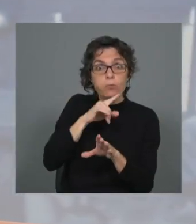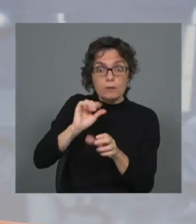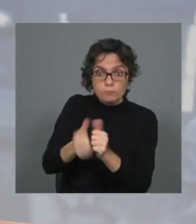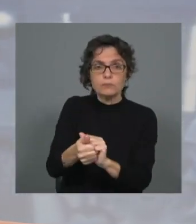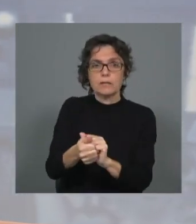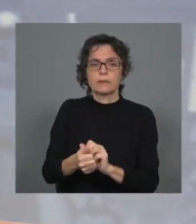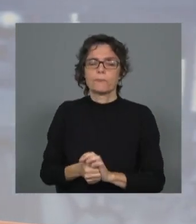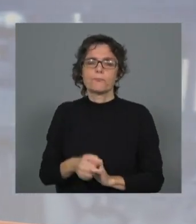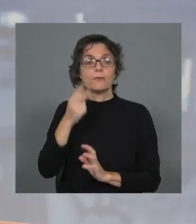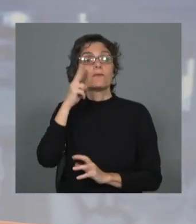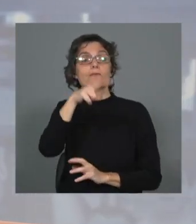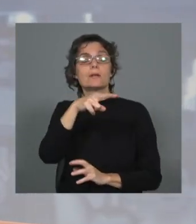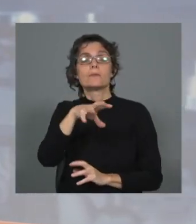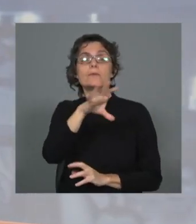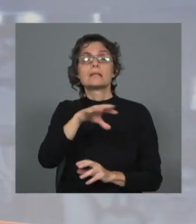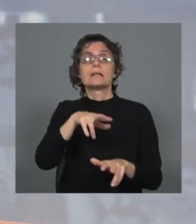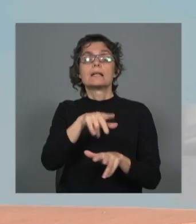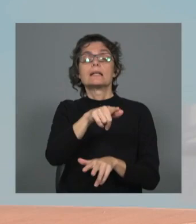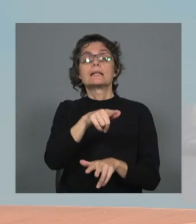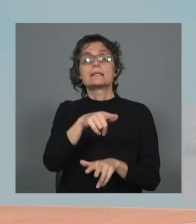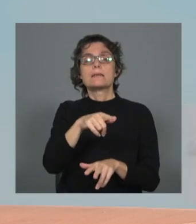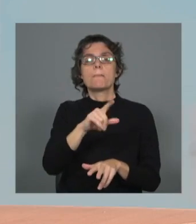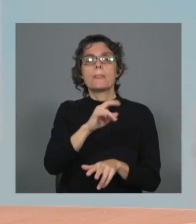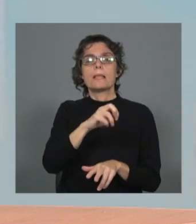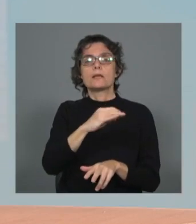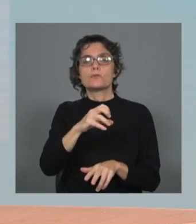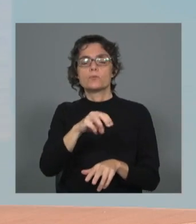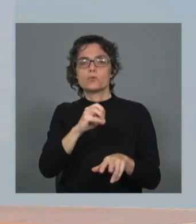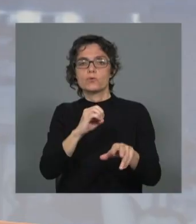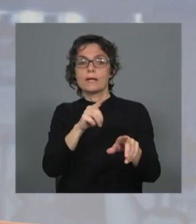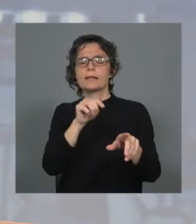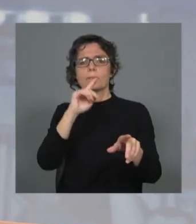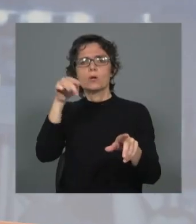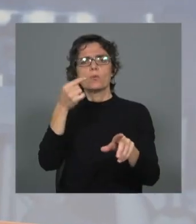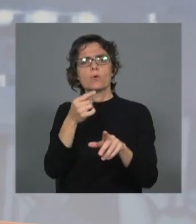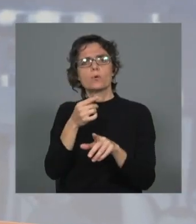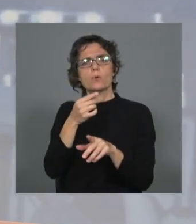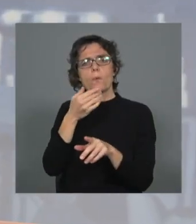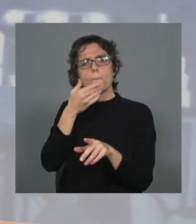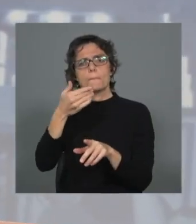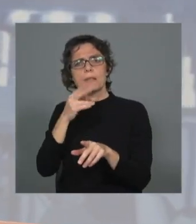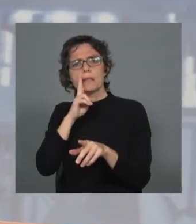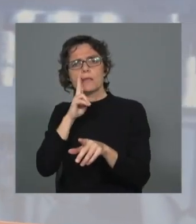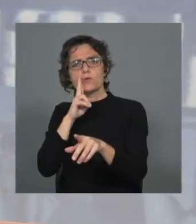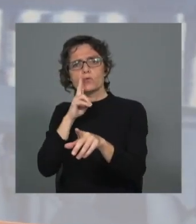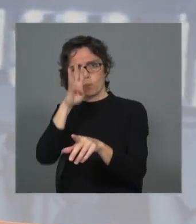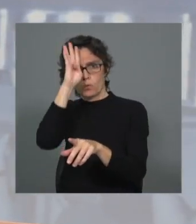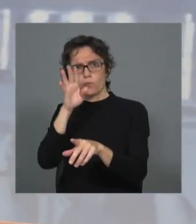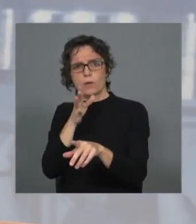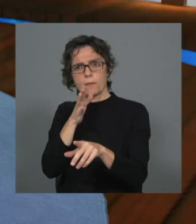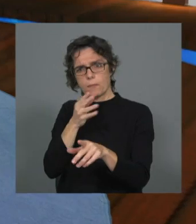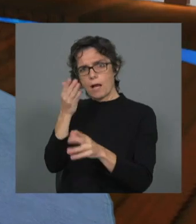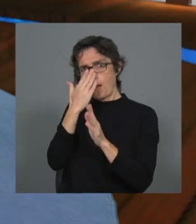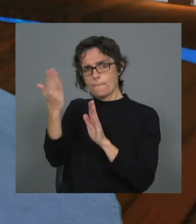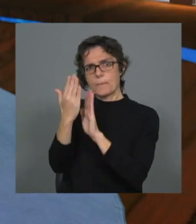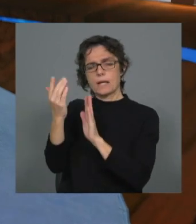sejam as imagens que ficam sobretudo na história, mas também esse outro gesto de pedido de desculpas que o Papa fez ao arcebispo ortodoxo. Sim, ao